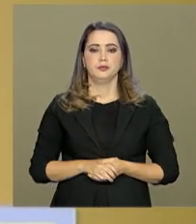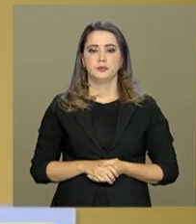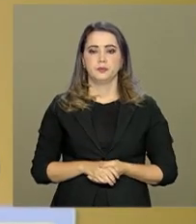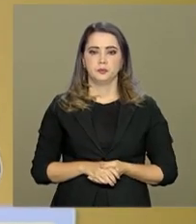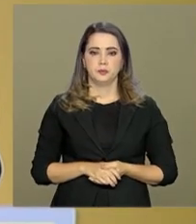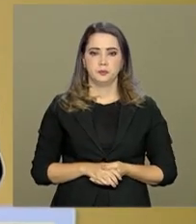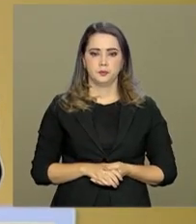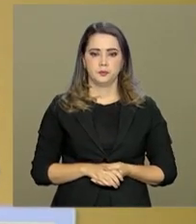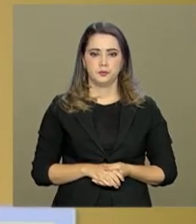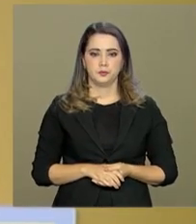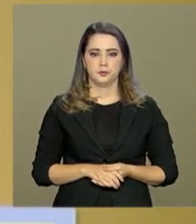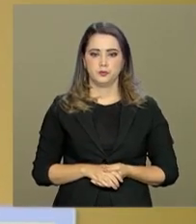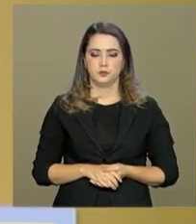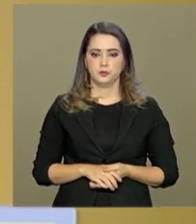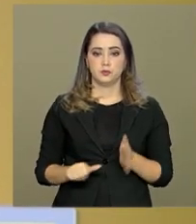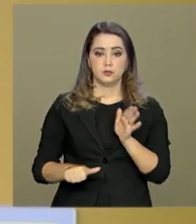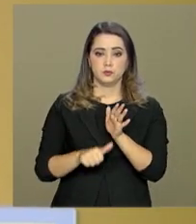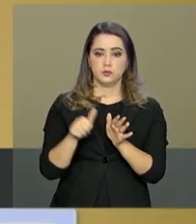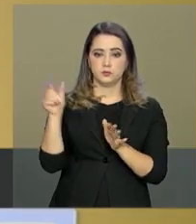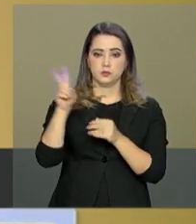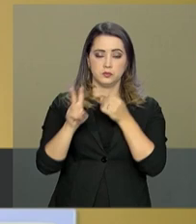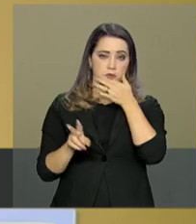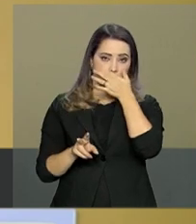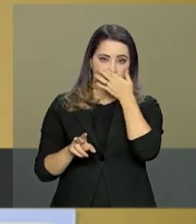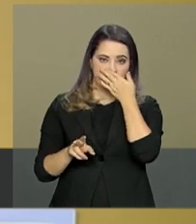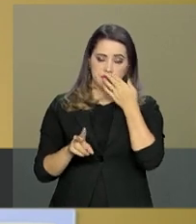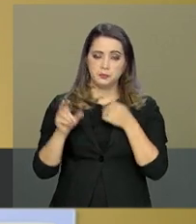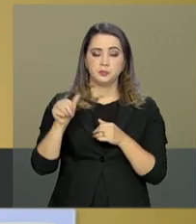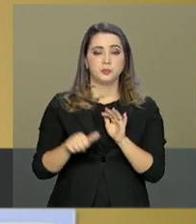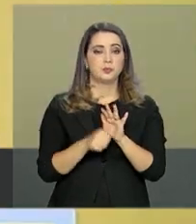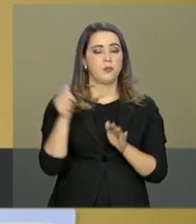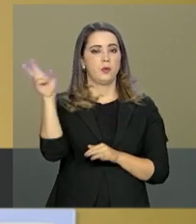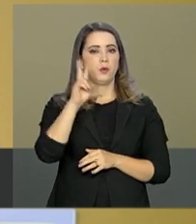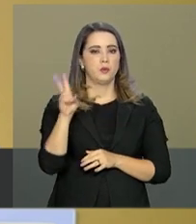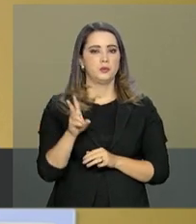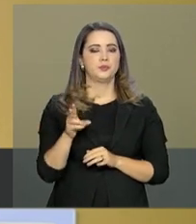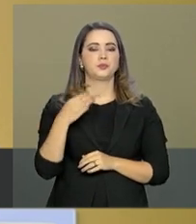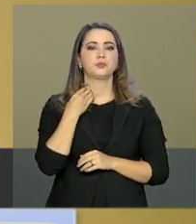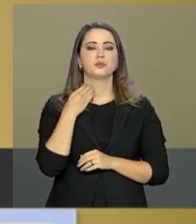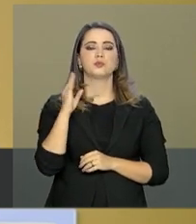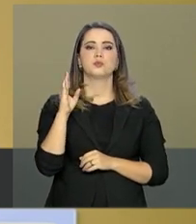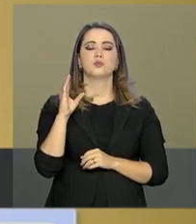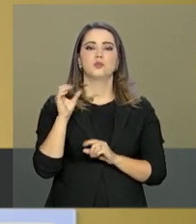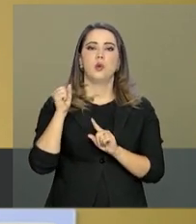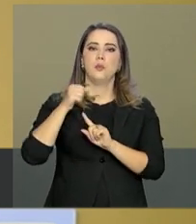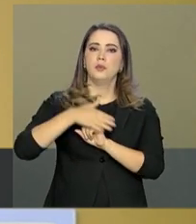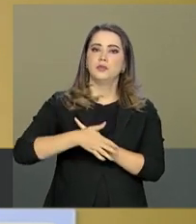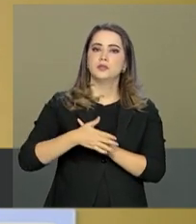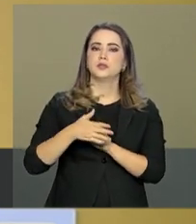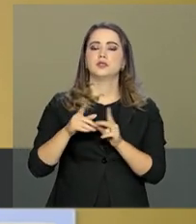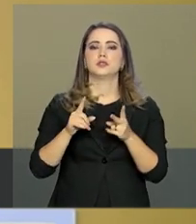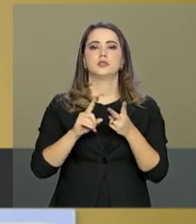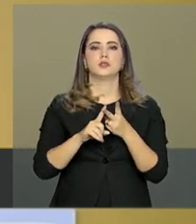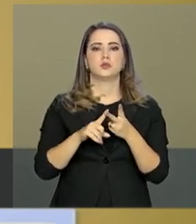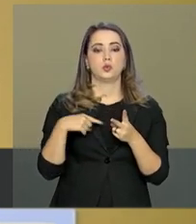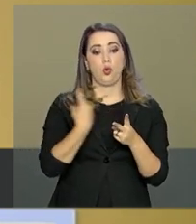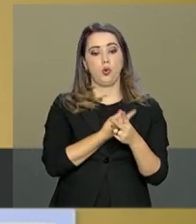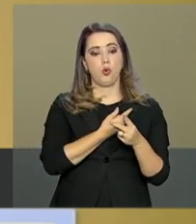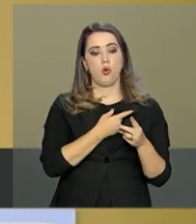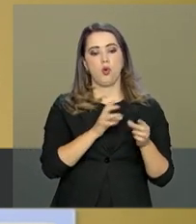pela primeira vez o banco central fazenda liderado pelo ministro guarde nós na agricultura as